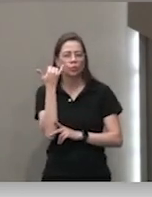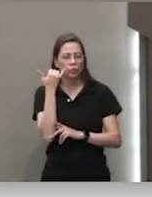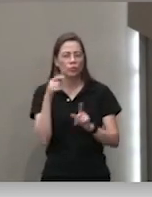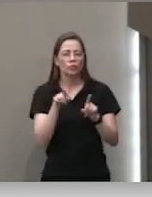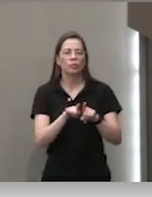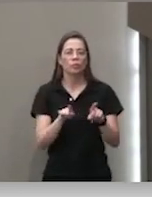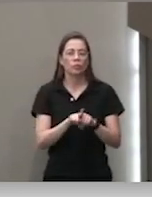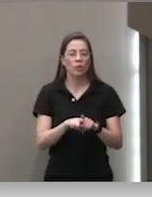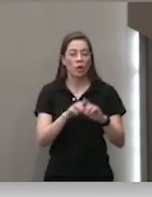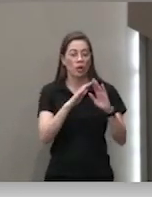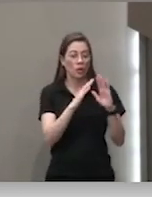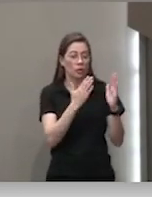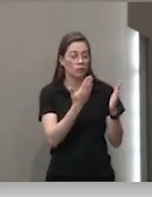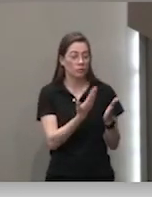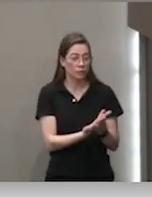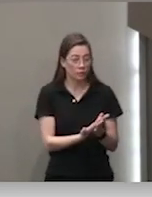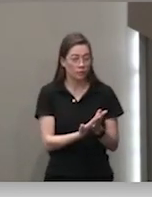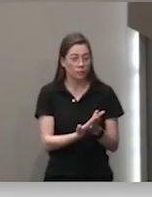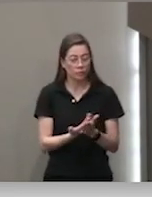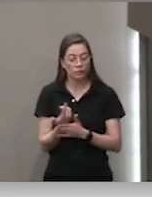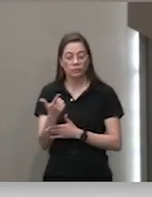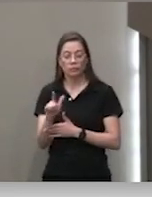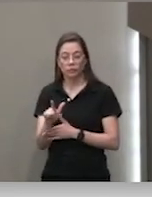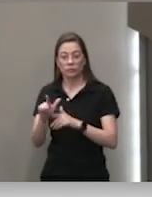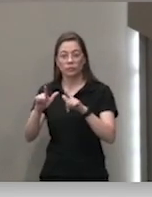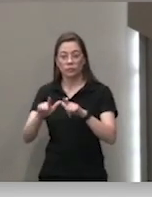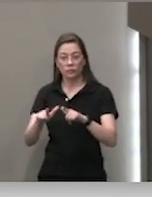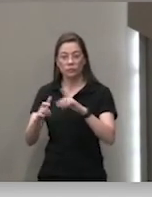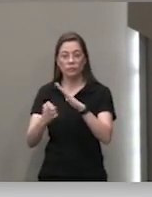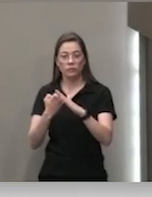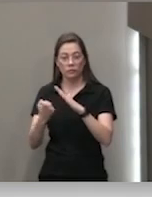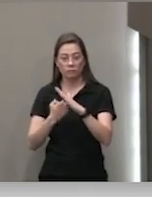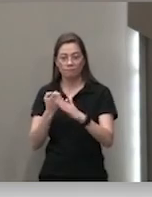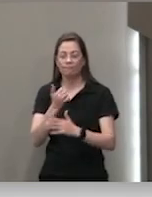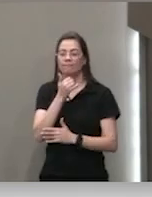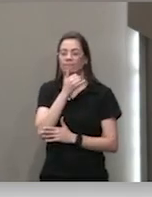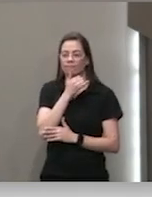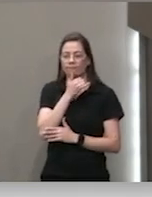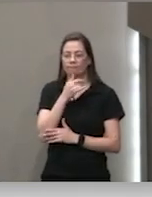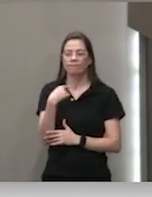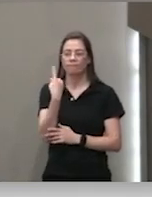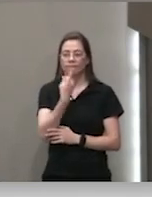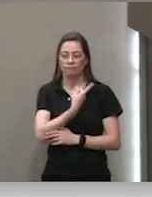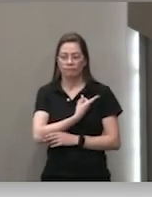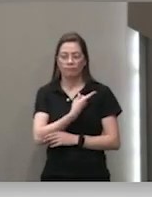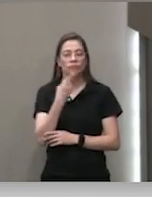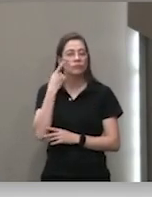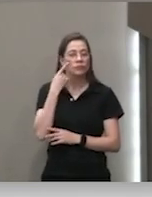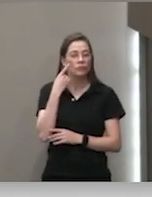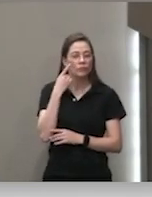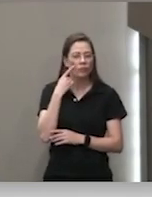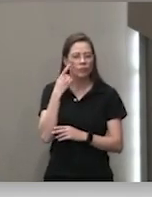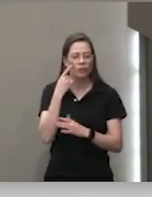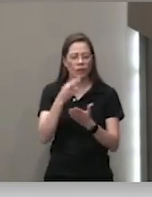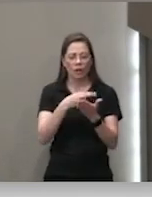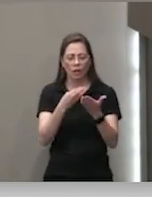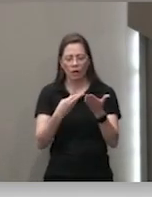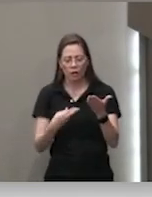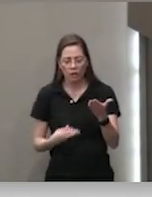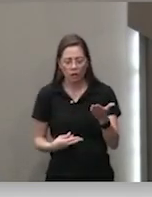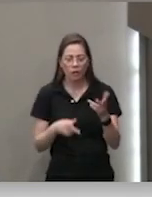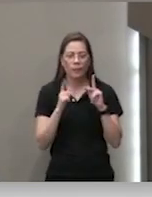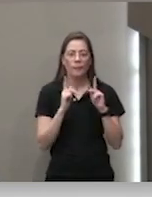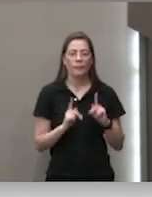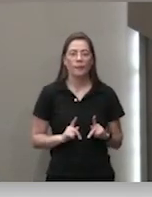e tanto nas escolas quanto nessas empresas, infelizmente, a gente via vários relatórios de